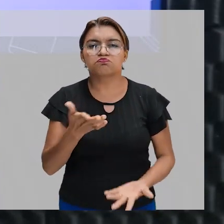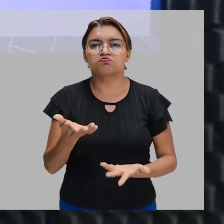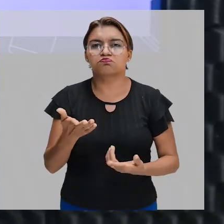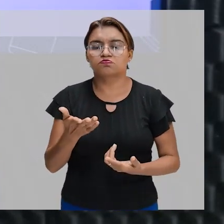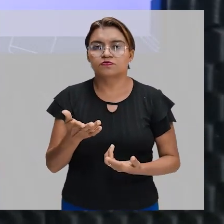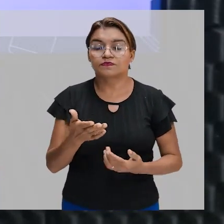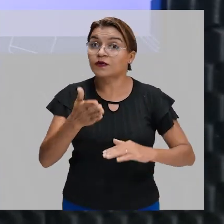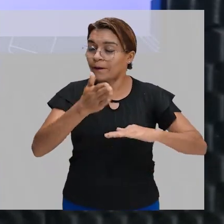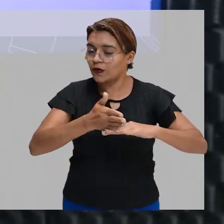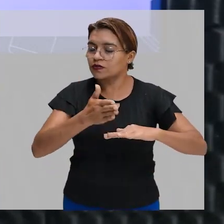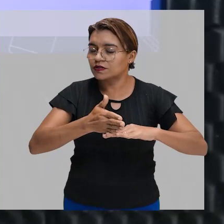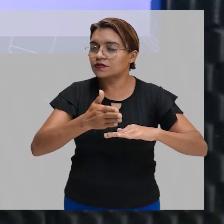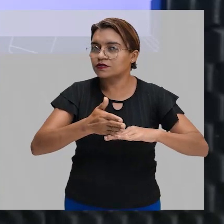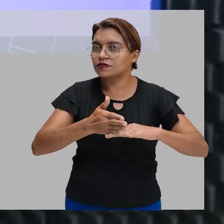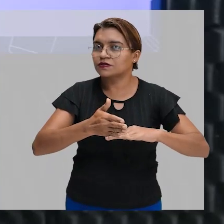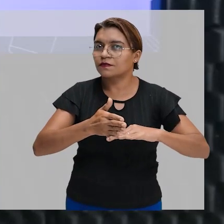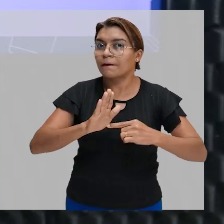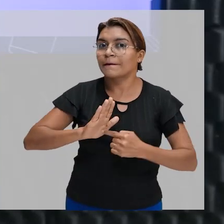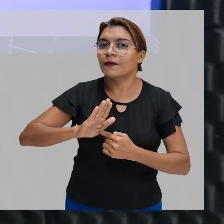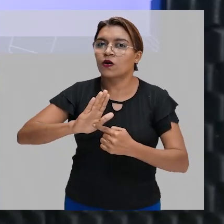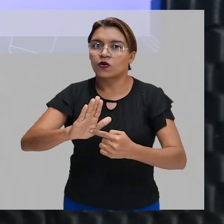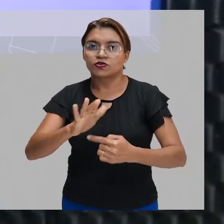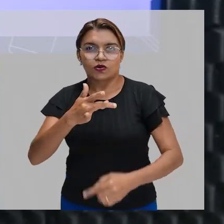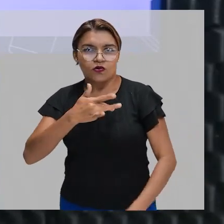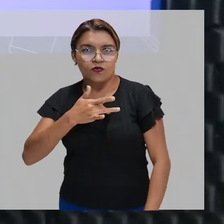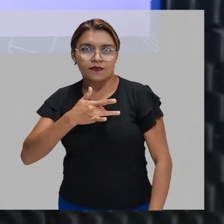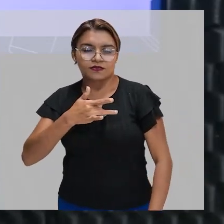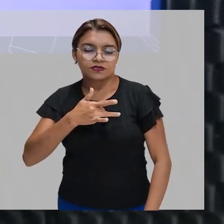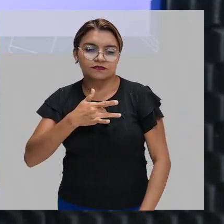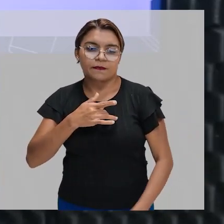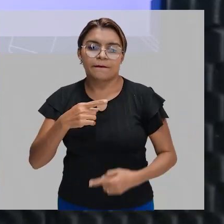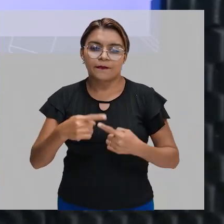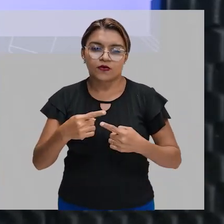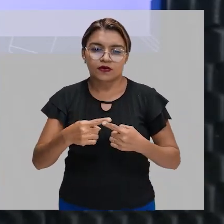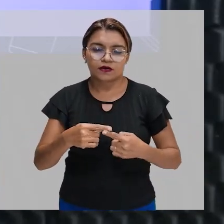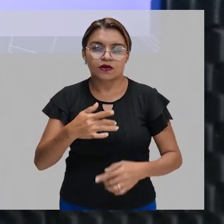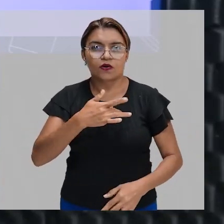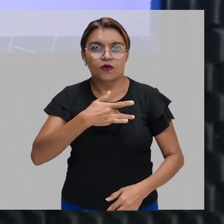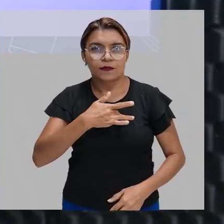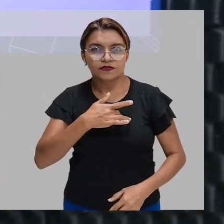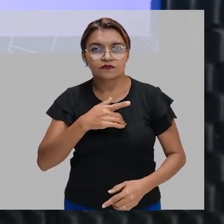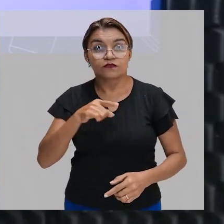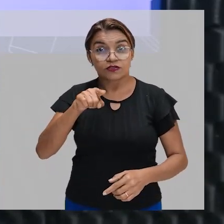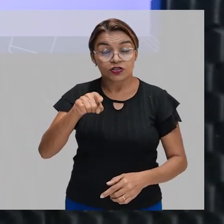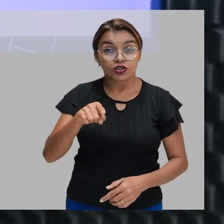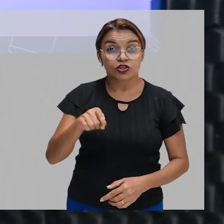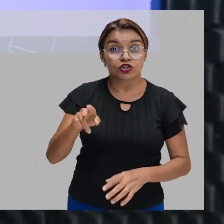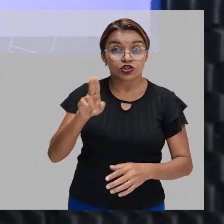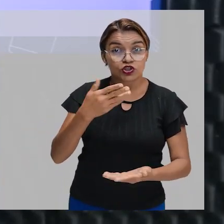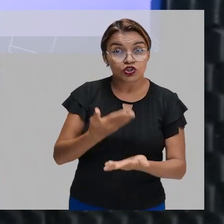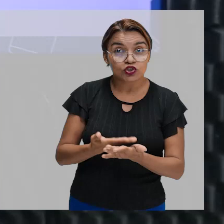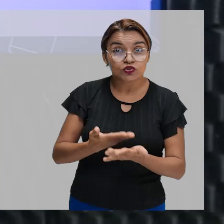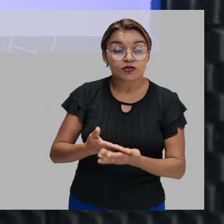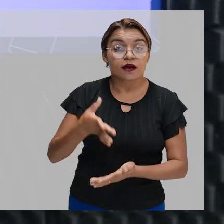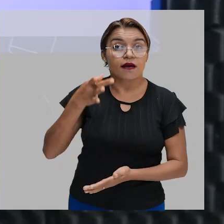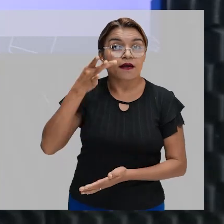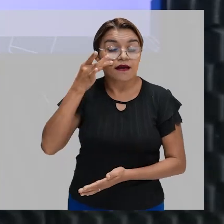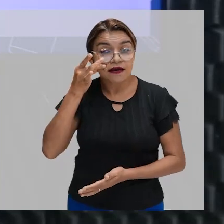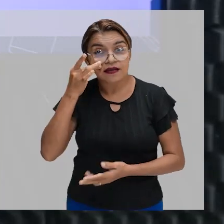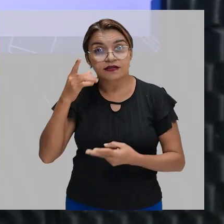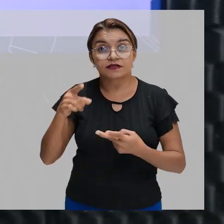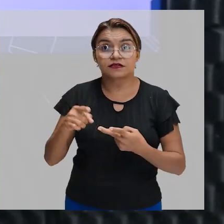modernismo vem trazendo um pouquinho de romantismo porque depois o romantismo você vai te dar Realismo é naturalismo